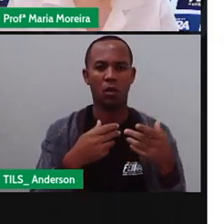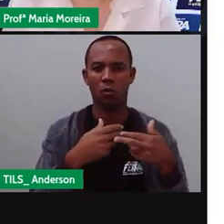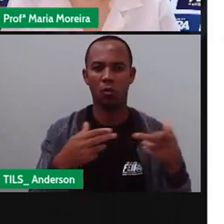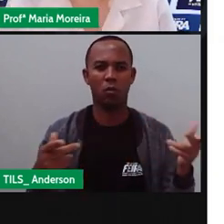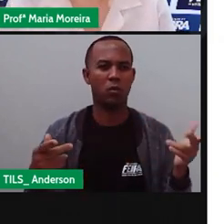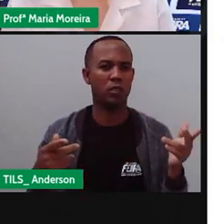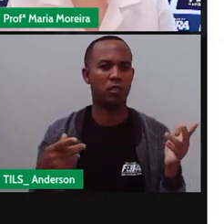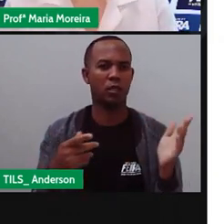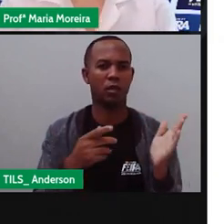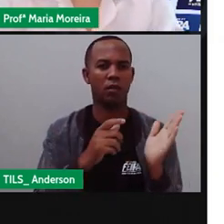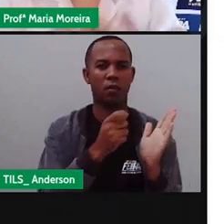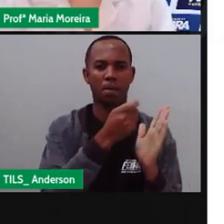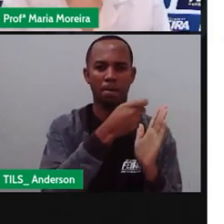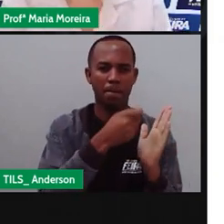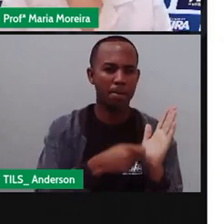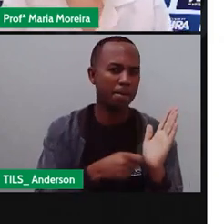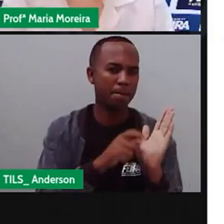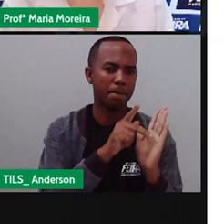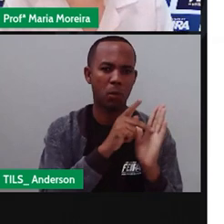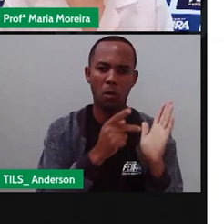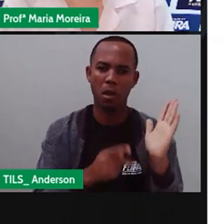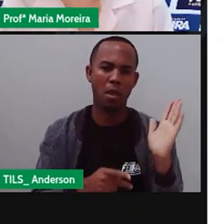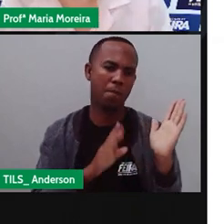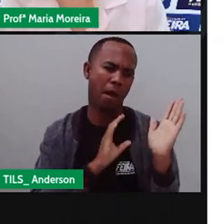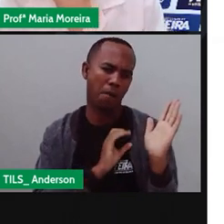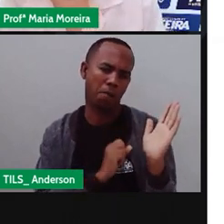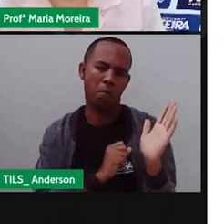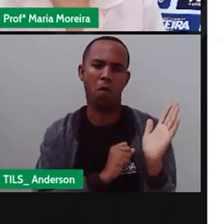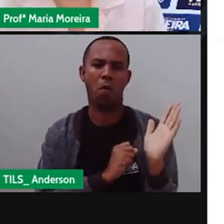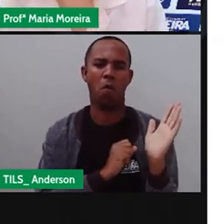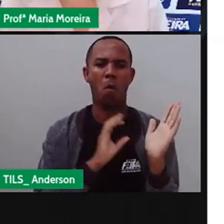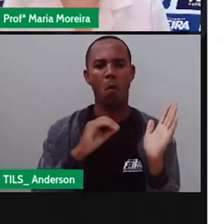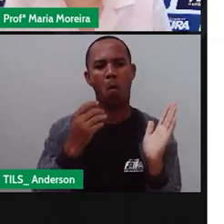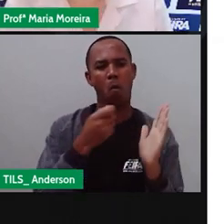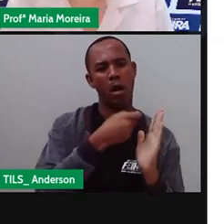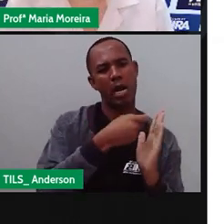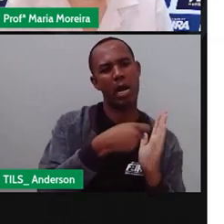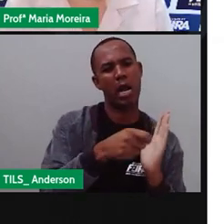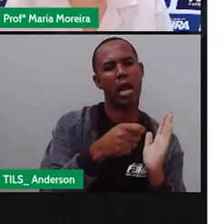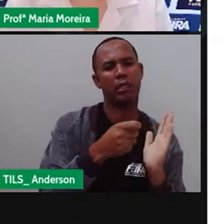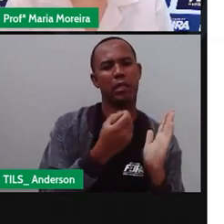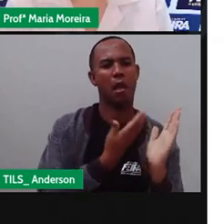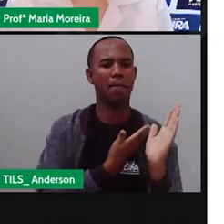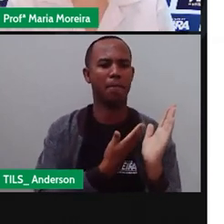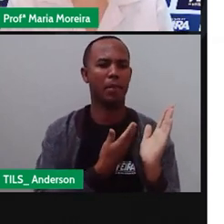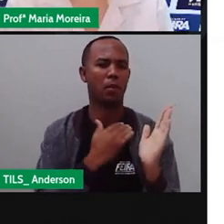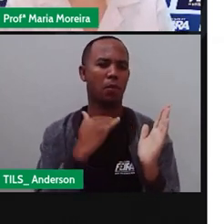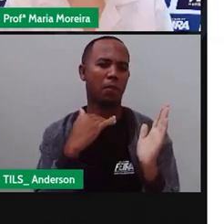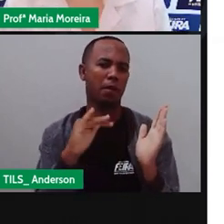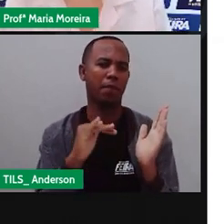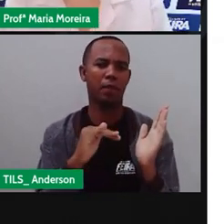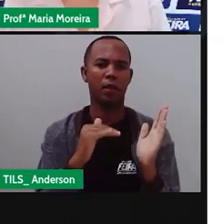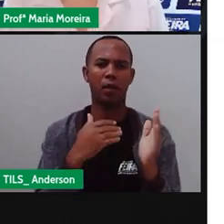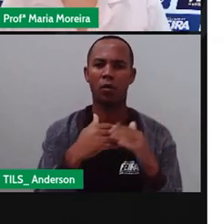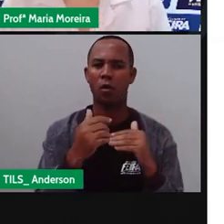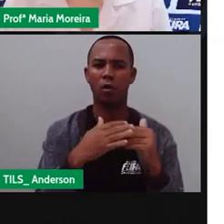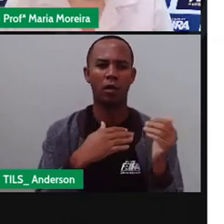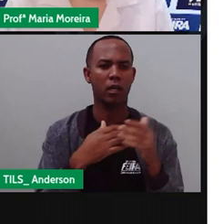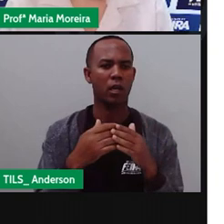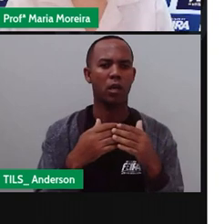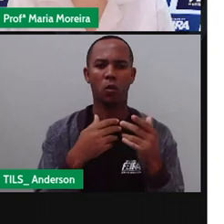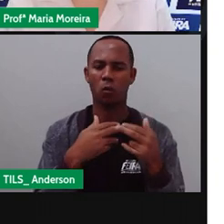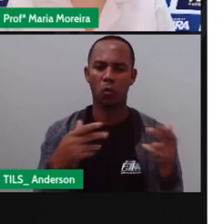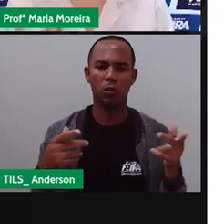um poema, o que for, a gente precisa estar atento a determinados detalhes, de acordo com o quê? Com o nosso tipo